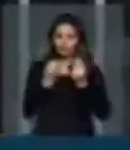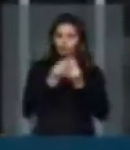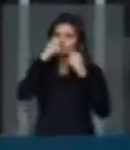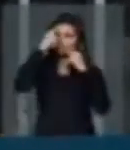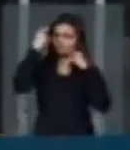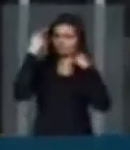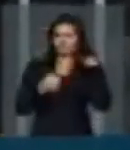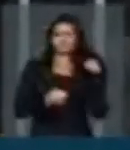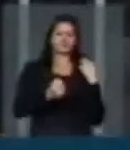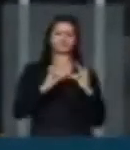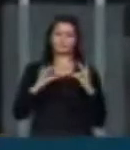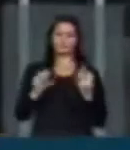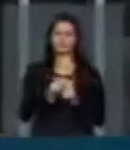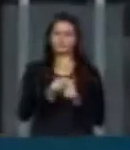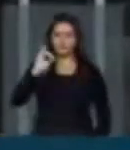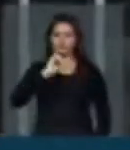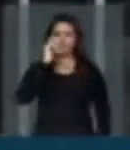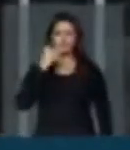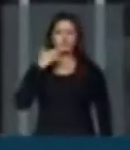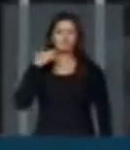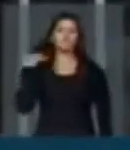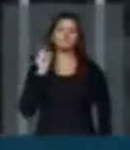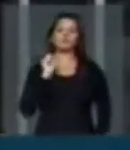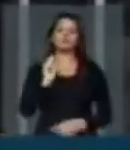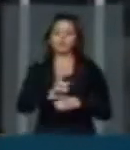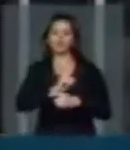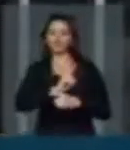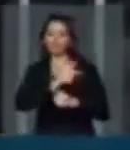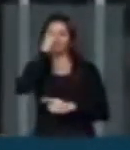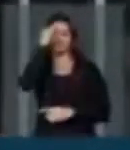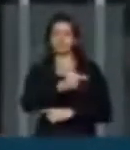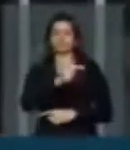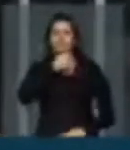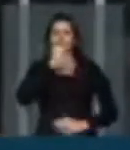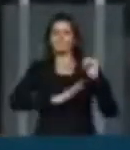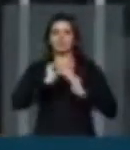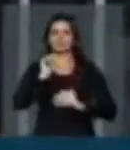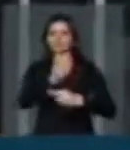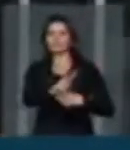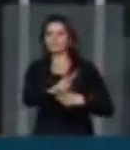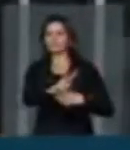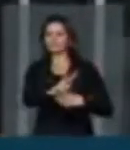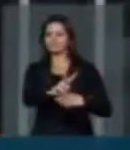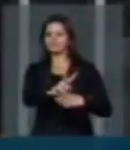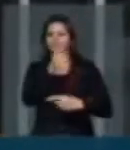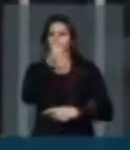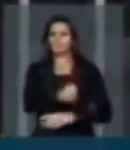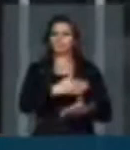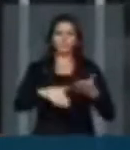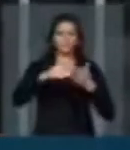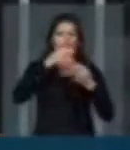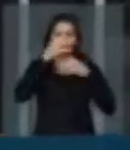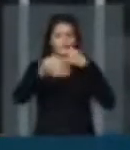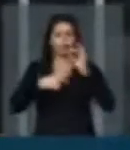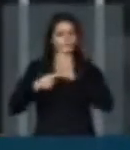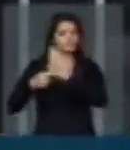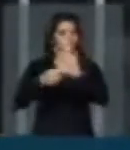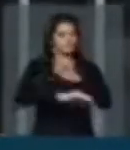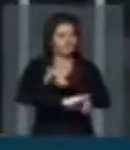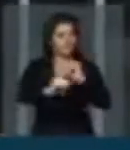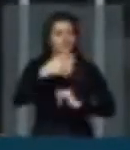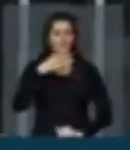sem exceção, tem como prioridade o controle da imprensa, a vigilância rigorosa sobre os fatos e opiniões que podem